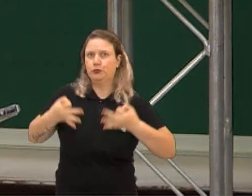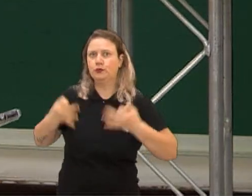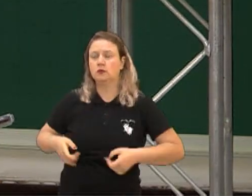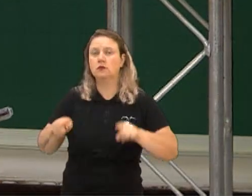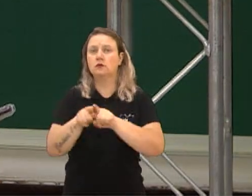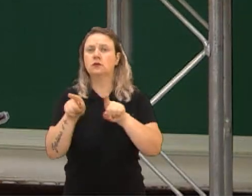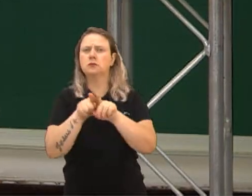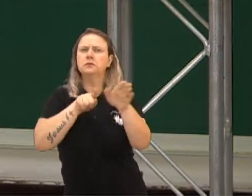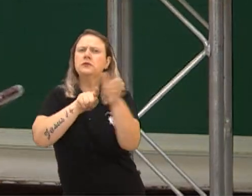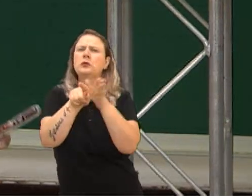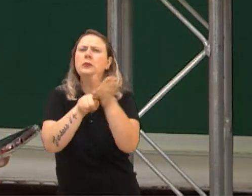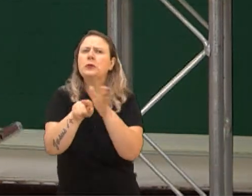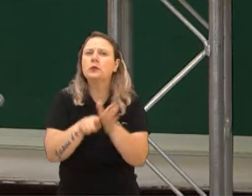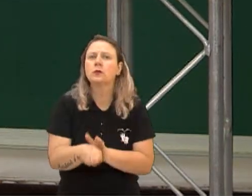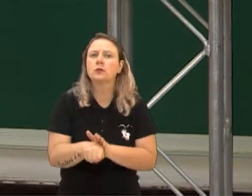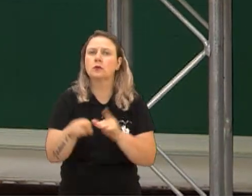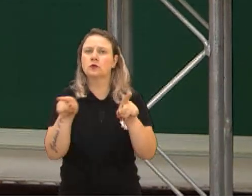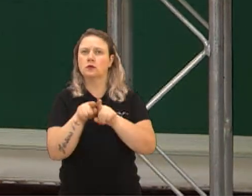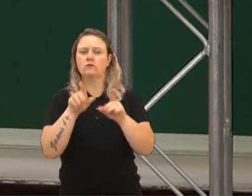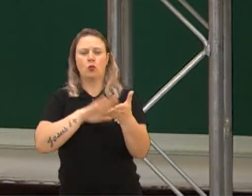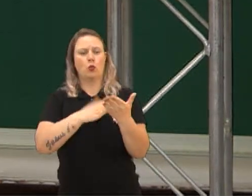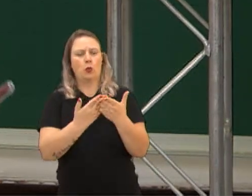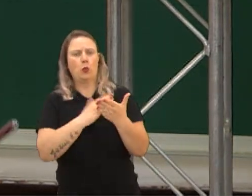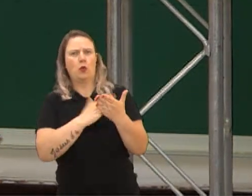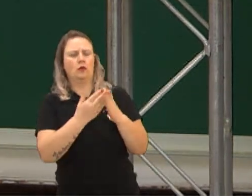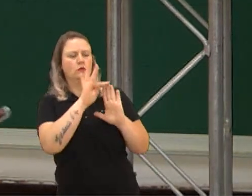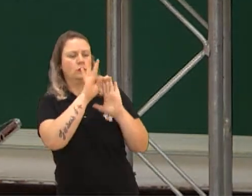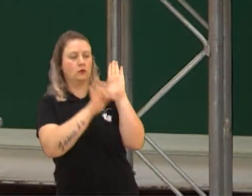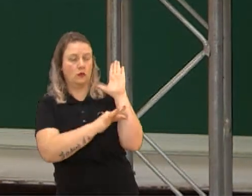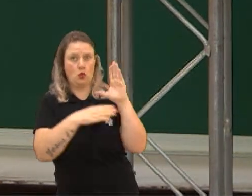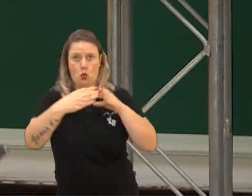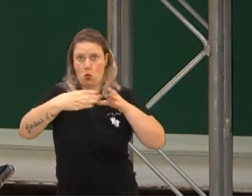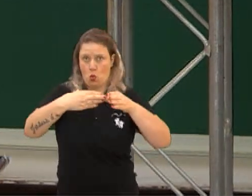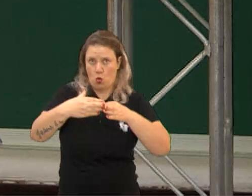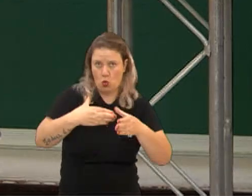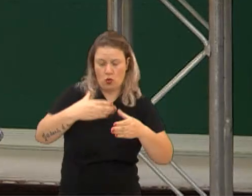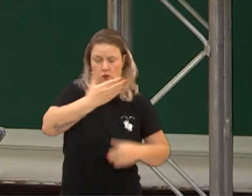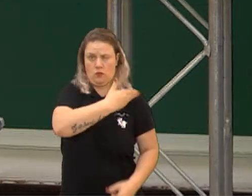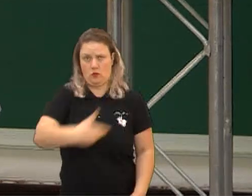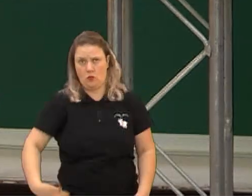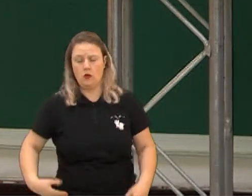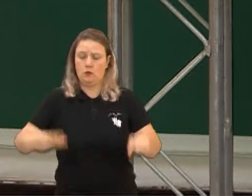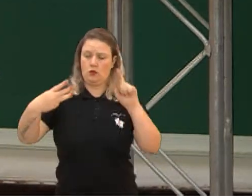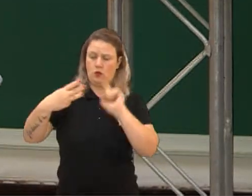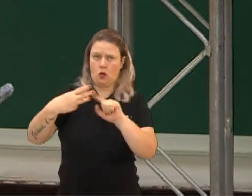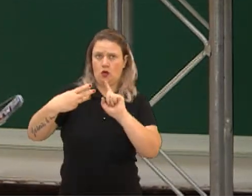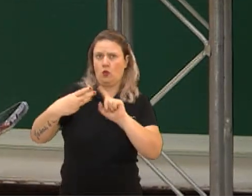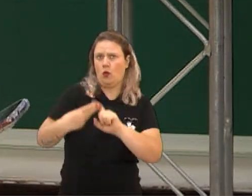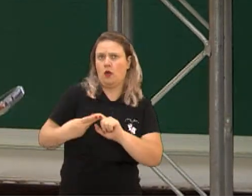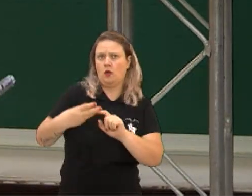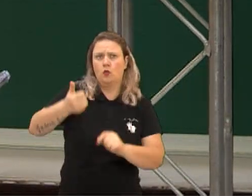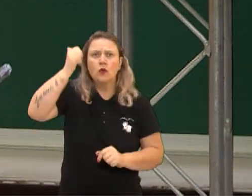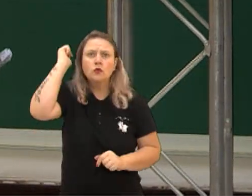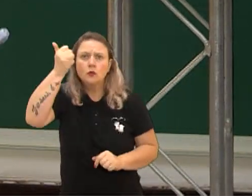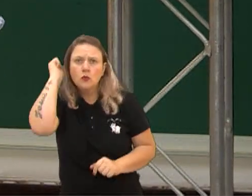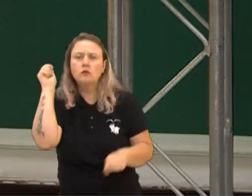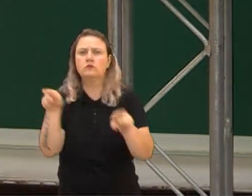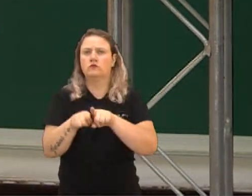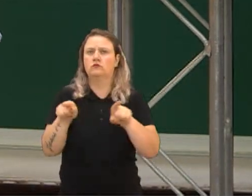existem perguntas que caem aí de interpretação de textos em concursos, em vestibulares, né? Sempre que vai se avaliar aí a